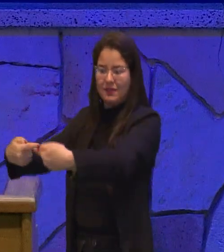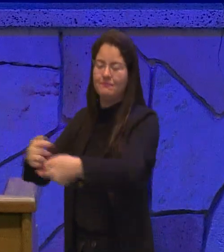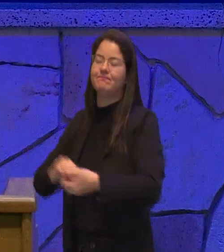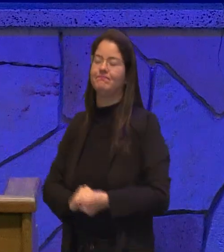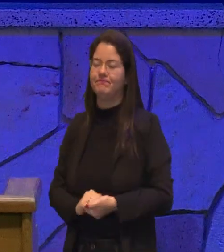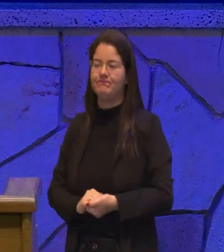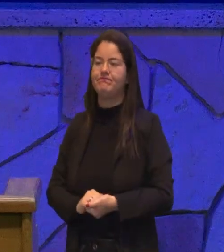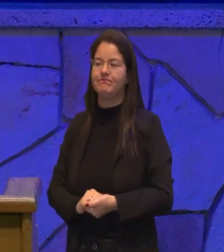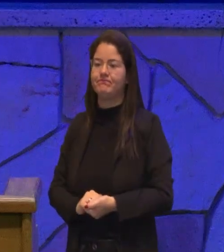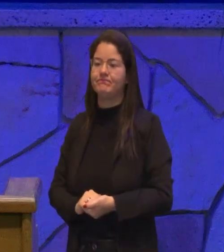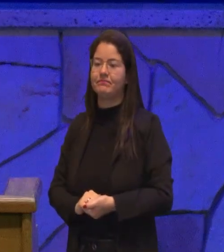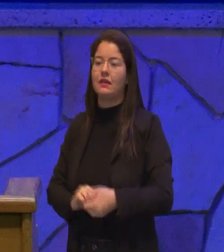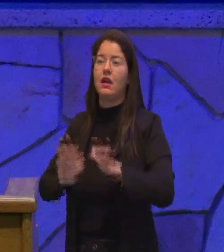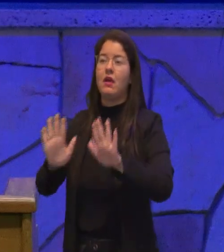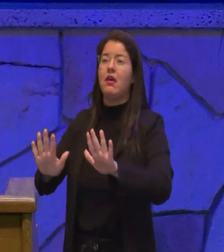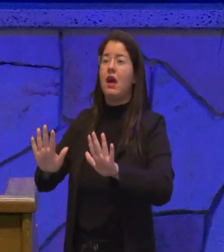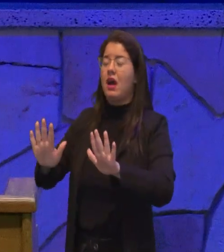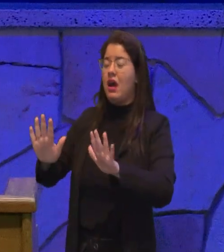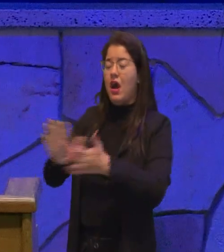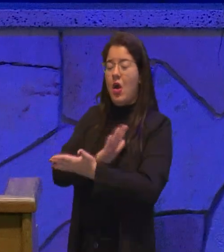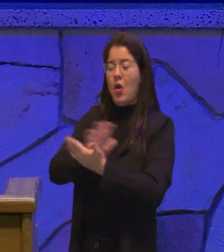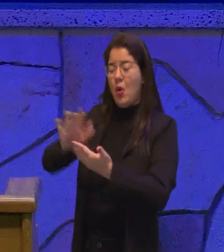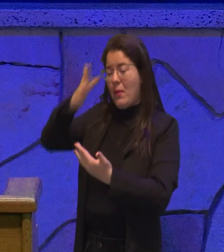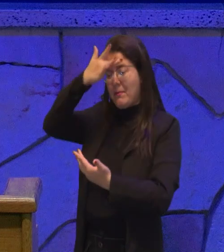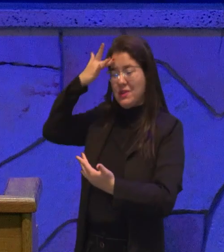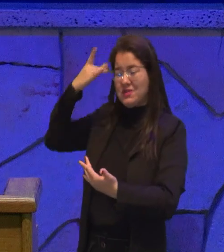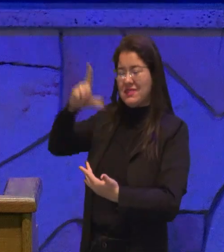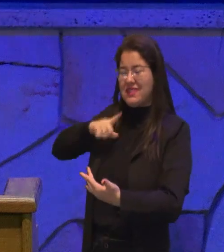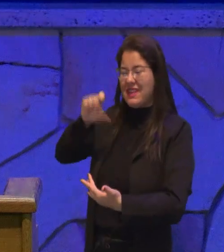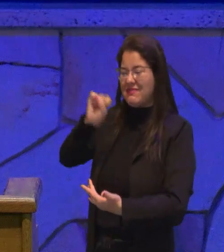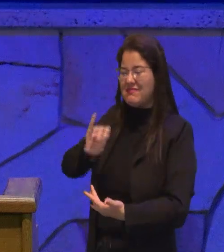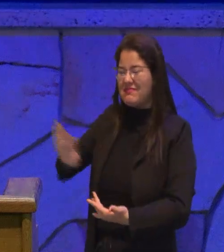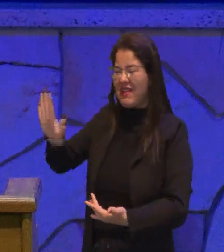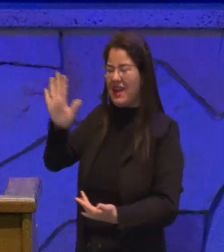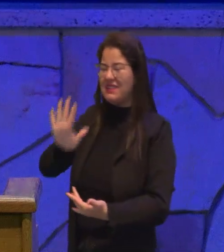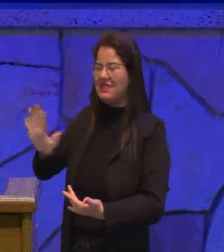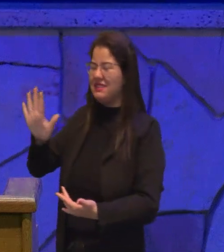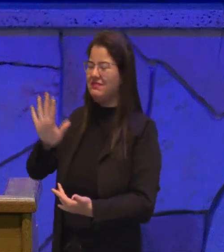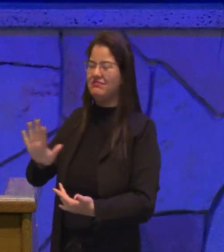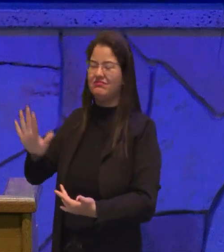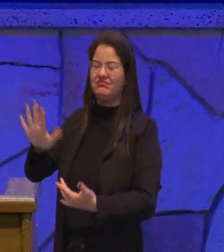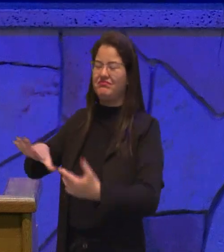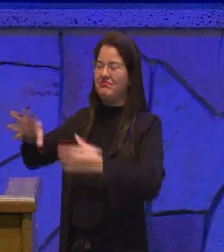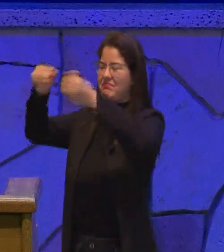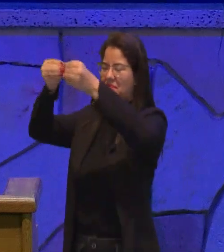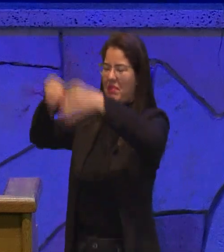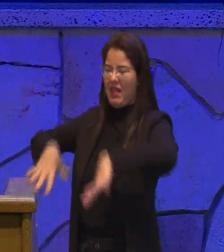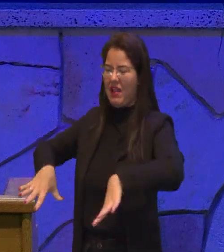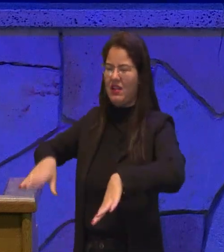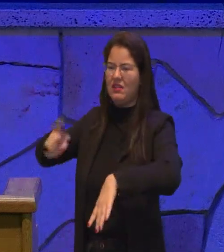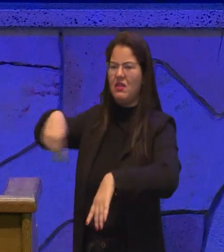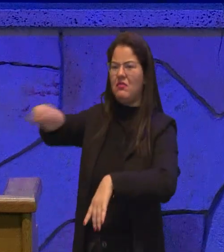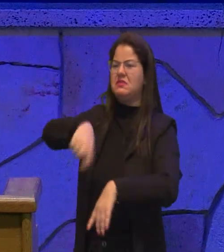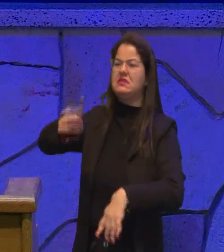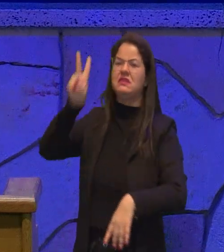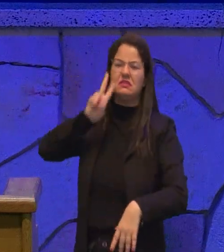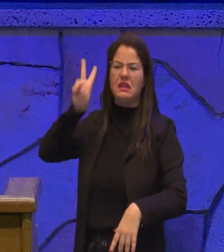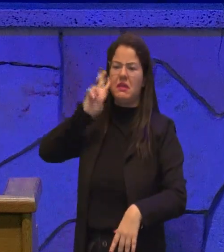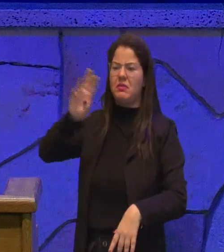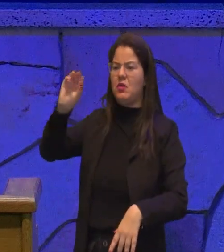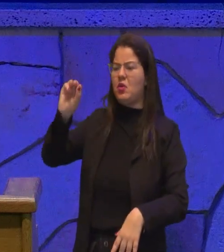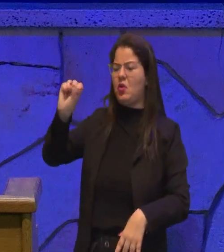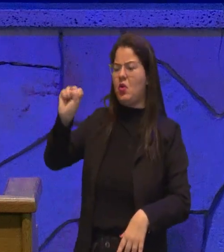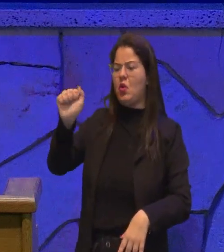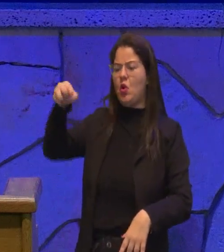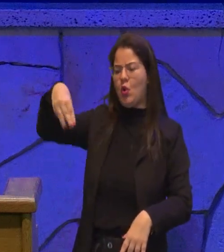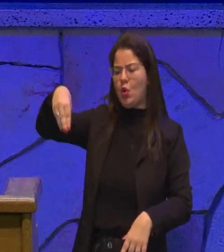Mas aqueles que possuem uma imagem, e esta imagem que está manchada. Os irmãos lembram de Osama Bin Laden, como seu país e